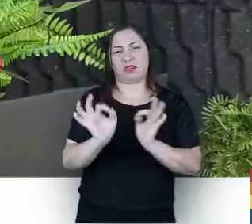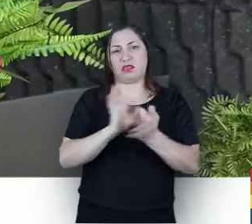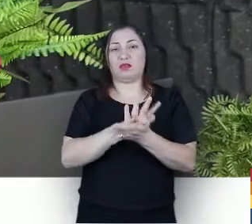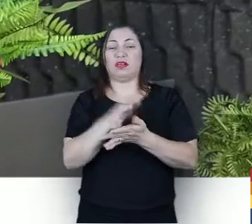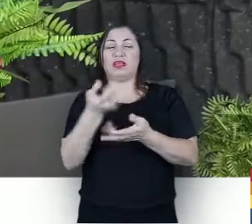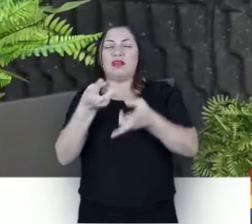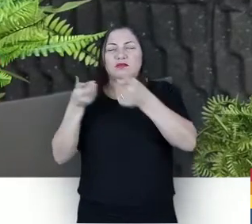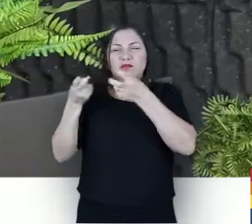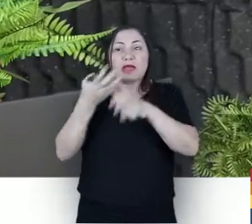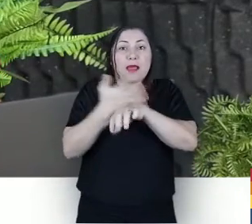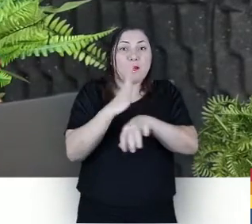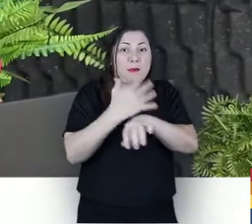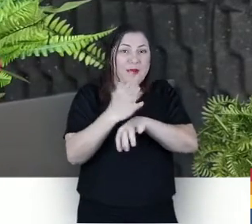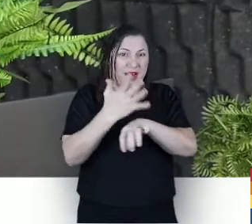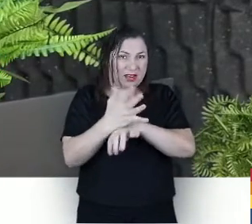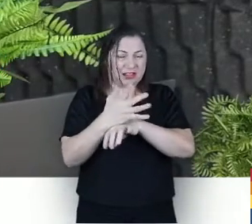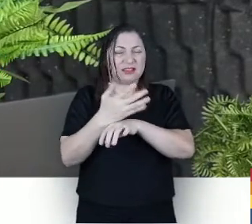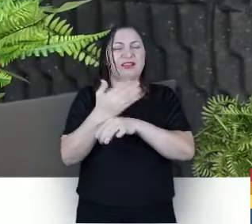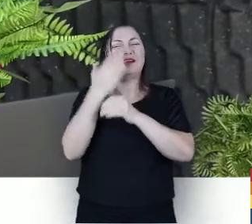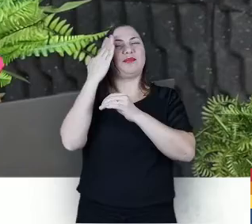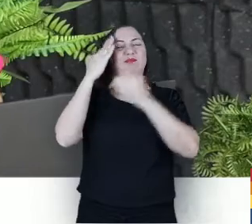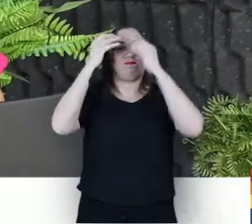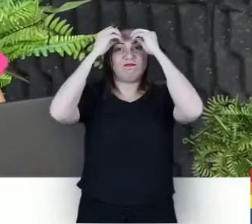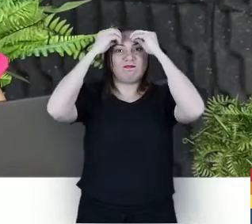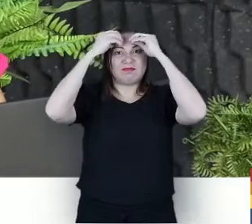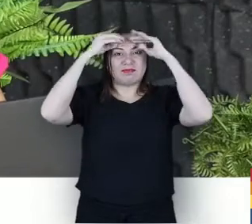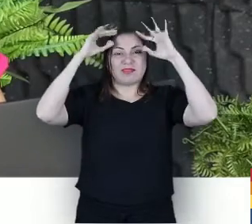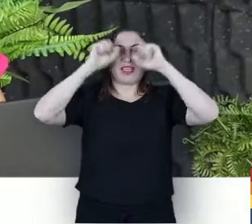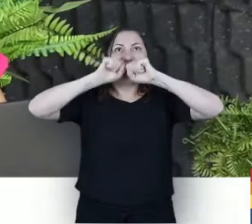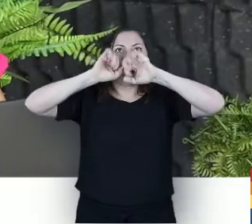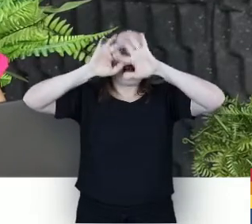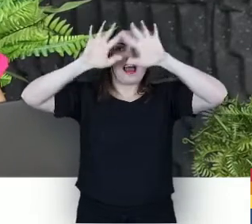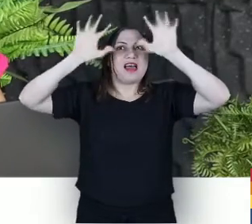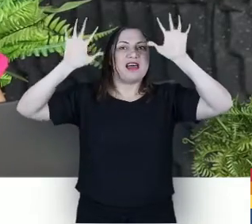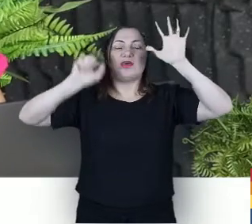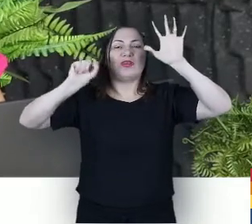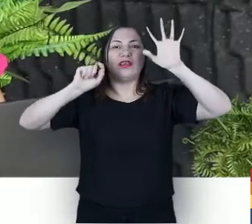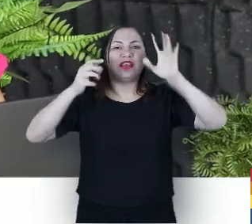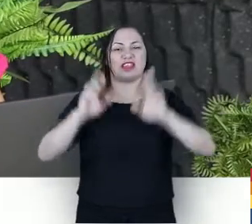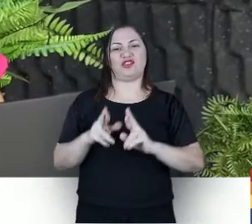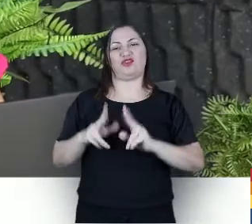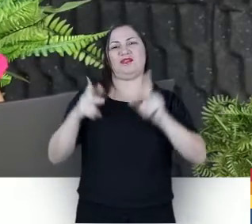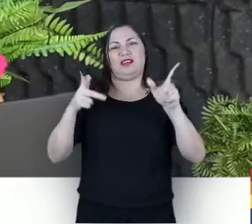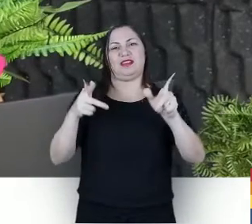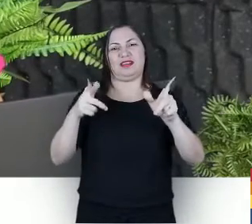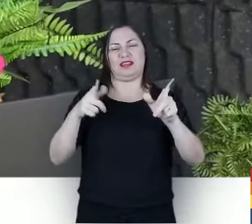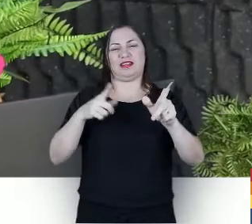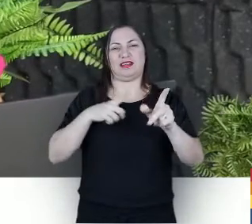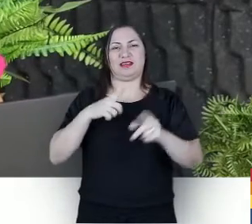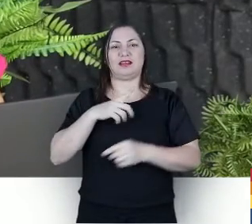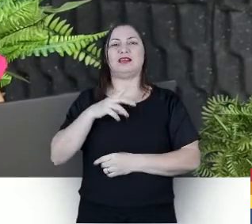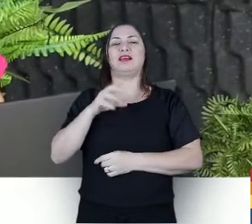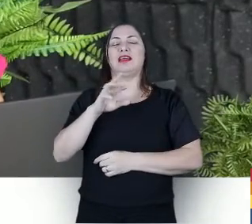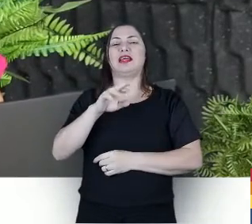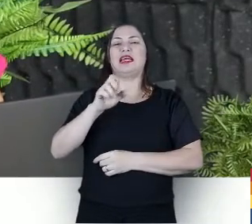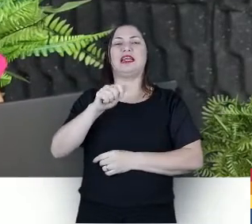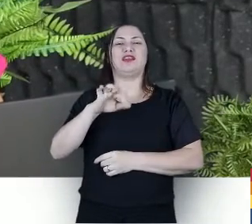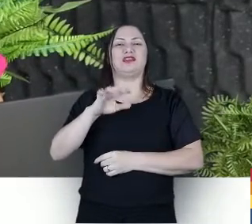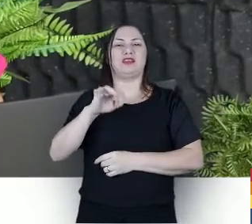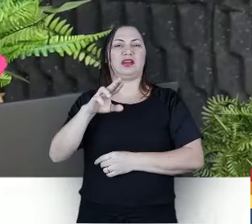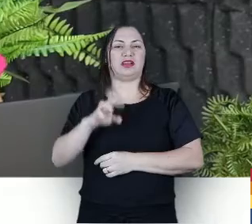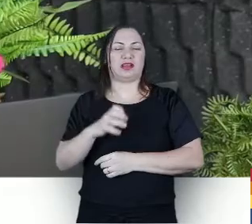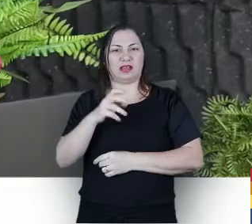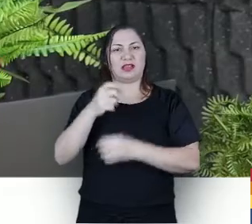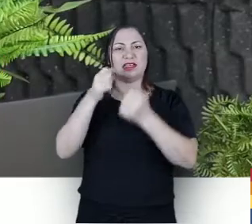curricular, os conteúdos não vão ficar superficiais, a gente tinha essa preocupação, né? E quando a gente começa com a implementação, a gente vê isso